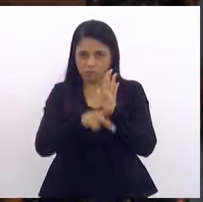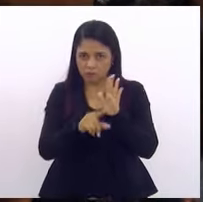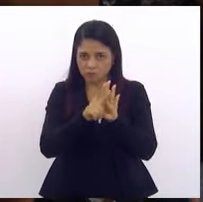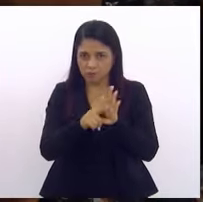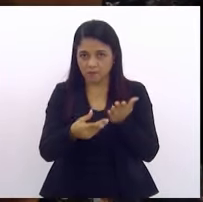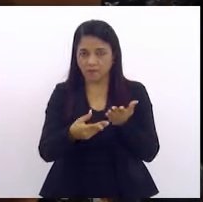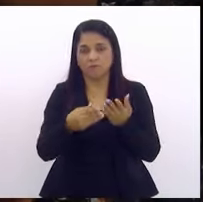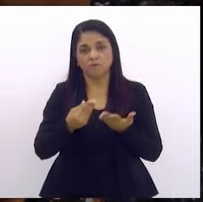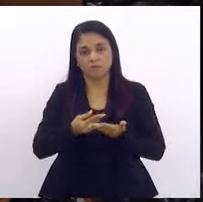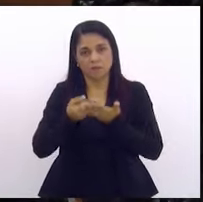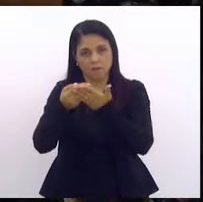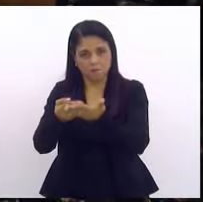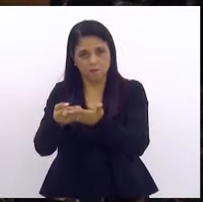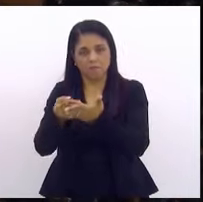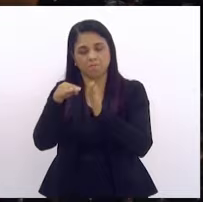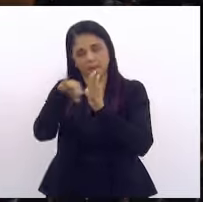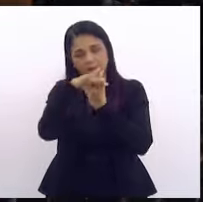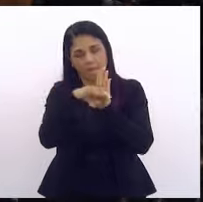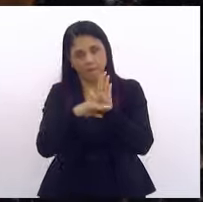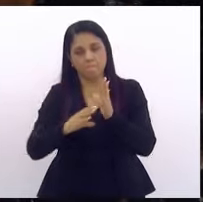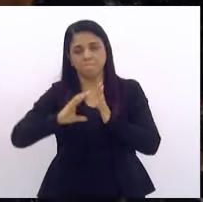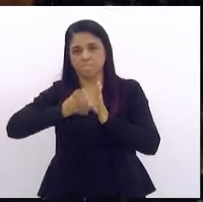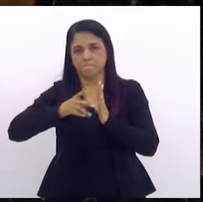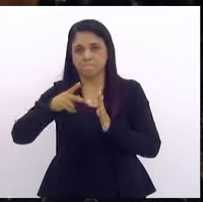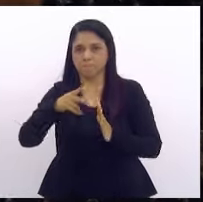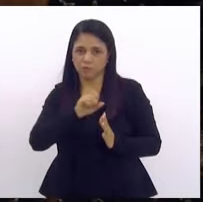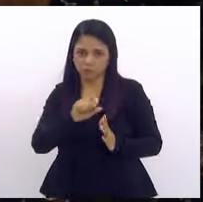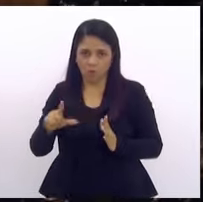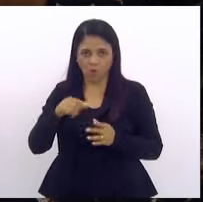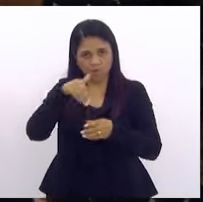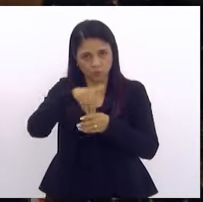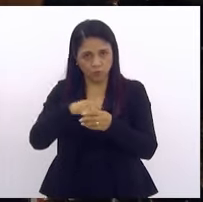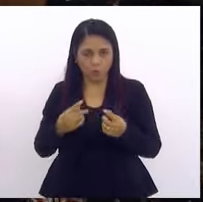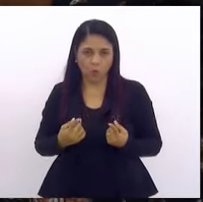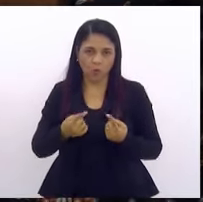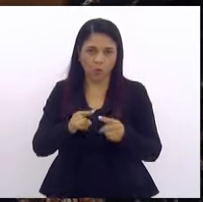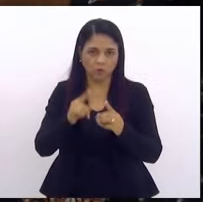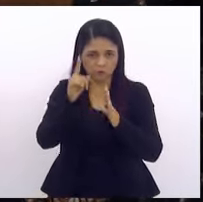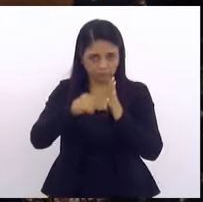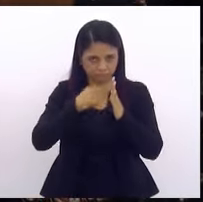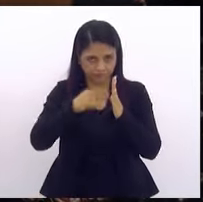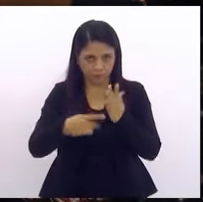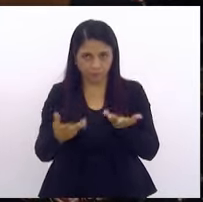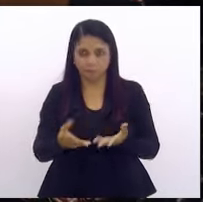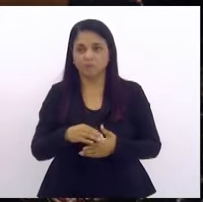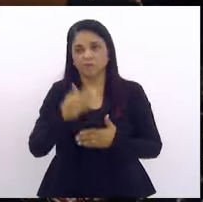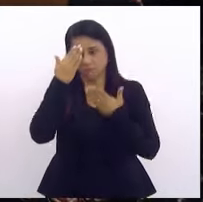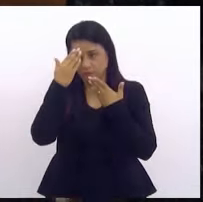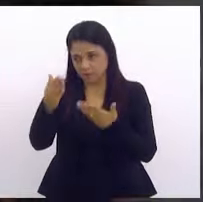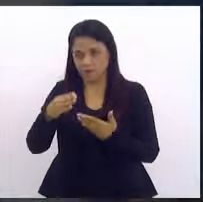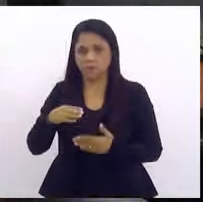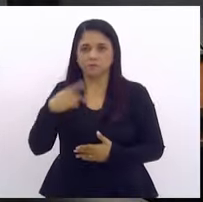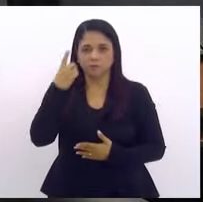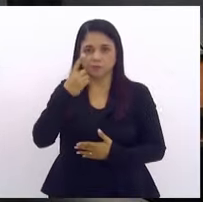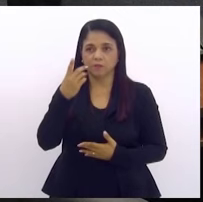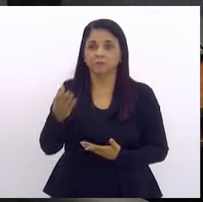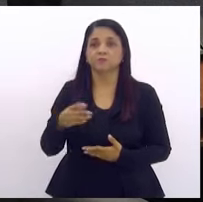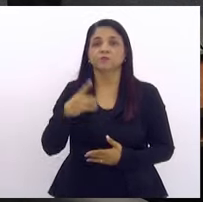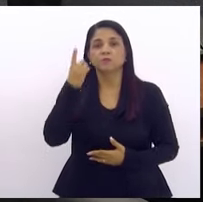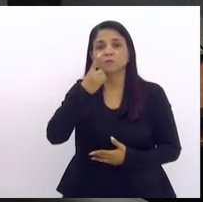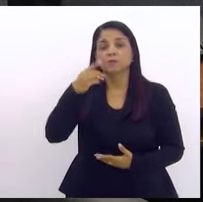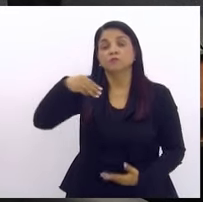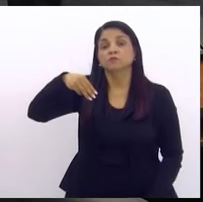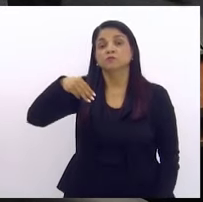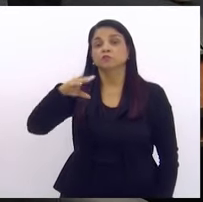aqui a lista que o pessoal votou favor, contrário à derrubada. Correta. Muito obrigado, Serafim. Deputado Chico Machado. Senhor presidente, quero